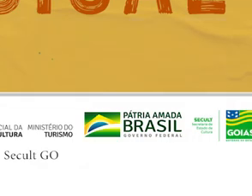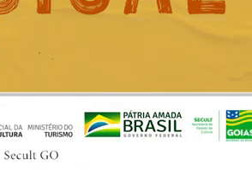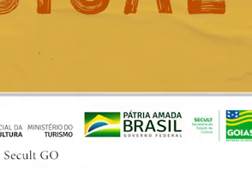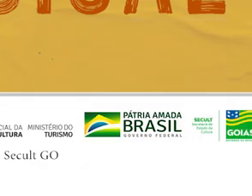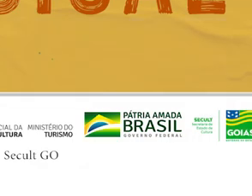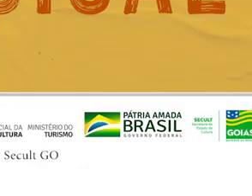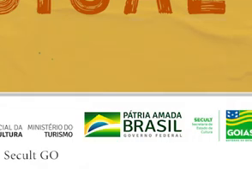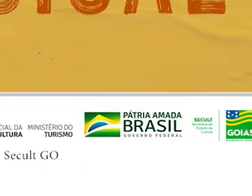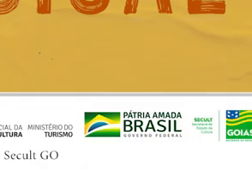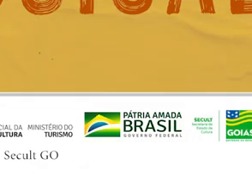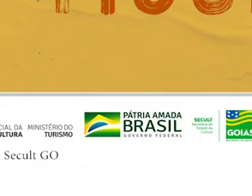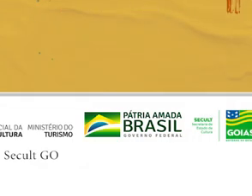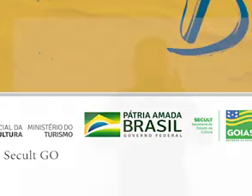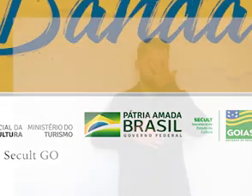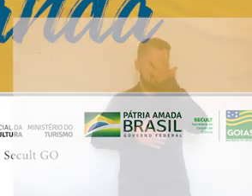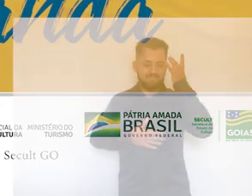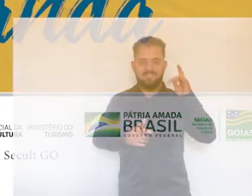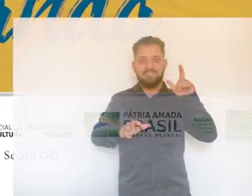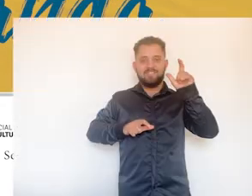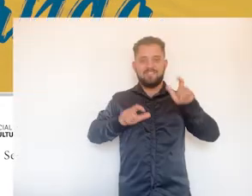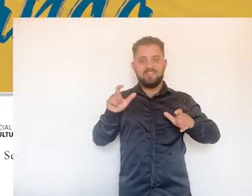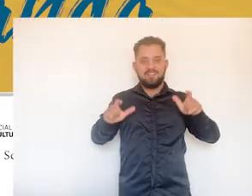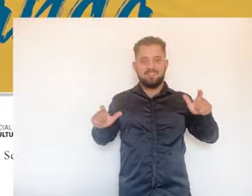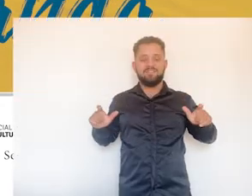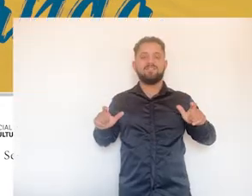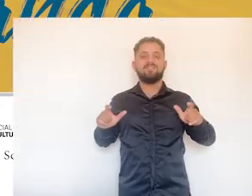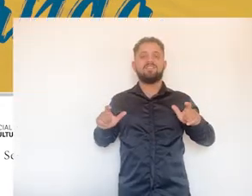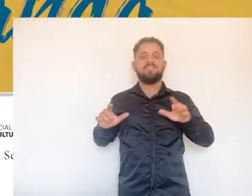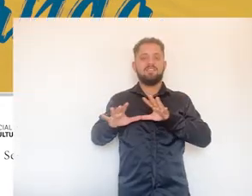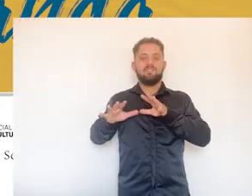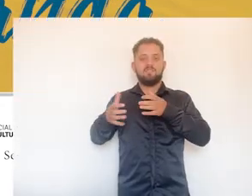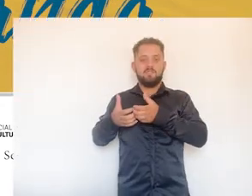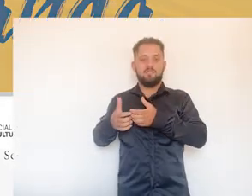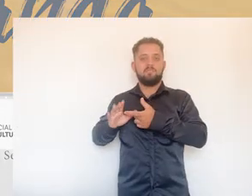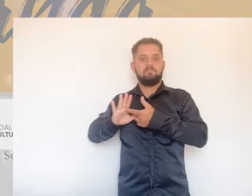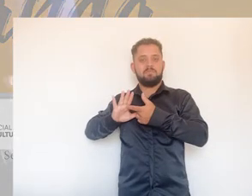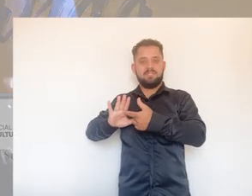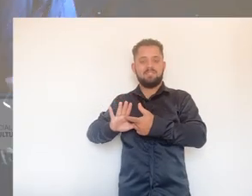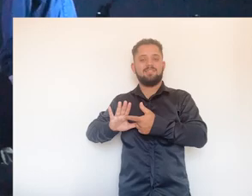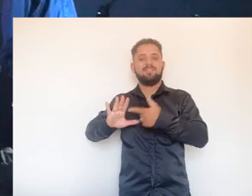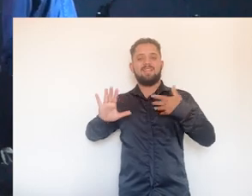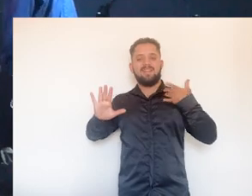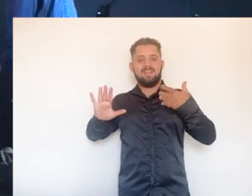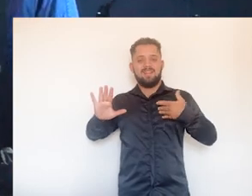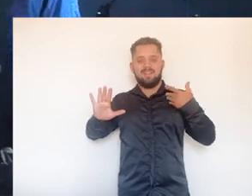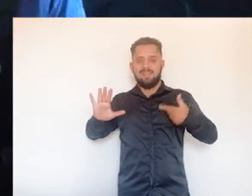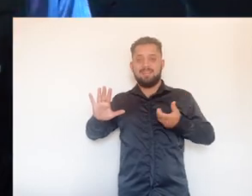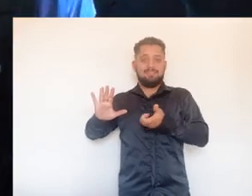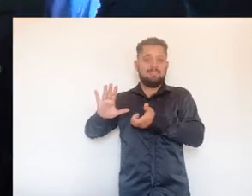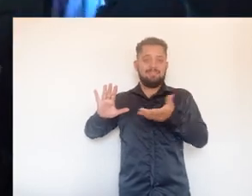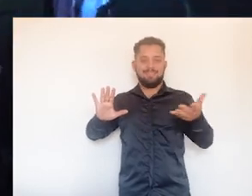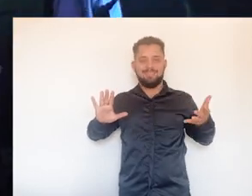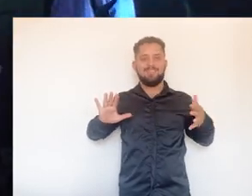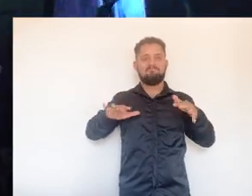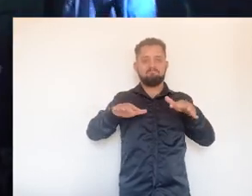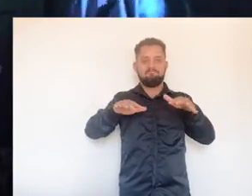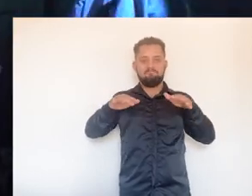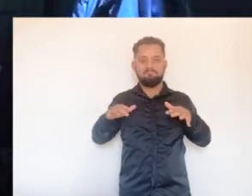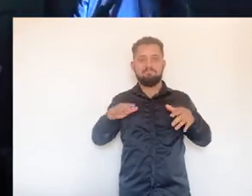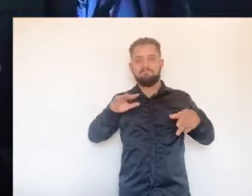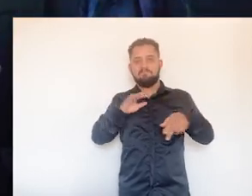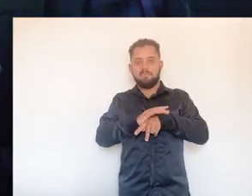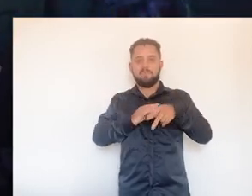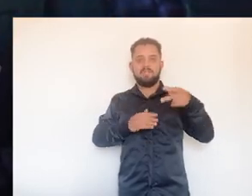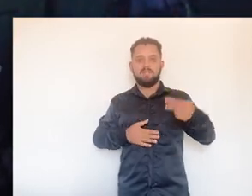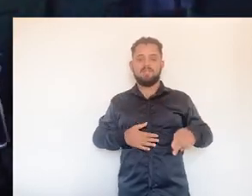Muito bem, pessoal! Calango e Banda alegrando a gente de Vila Boa, né,